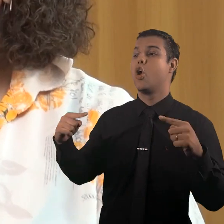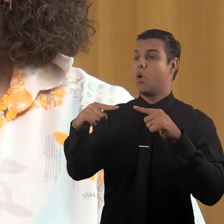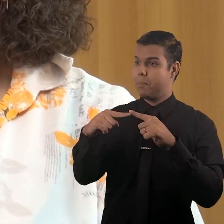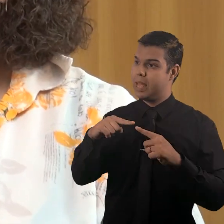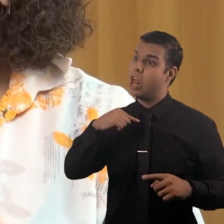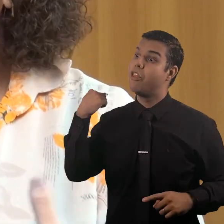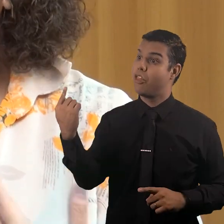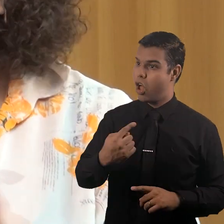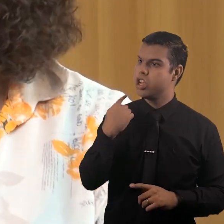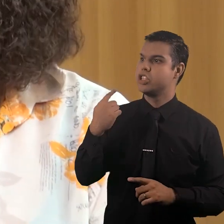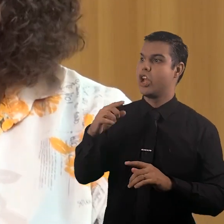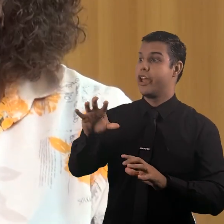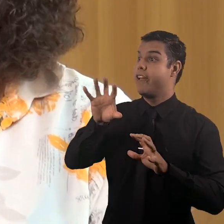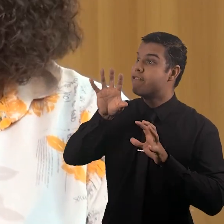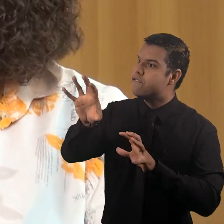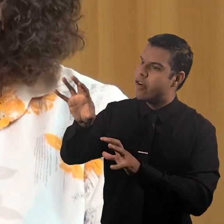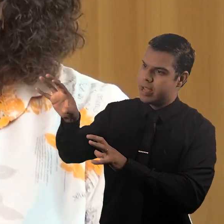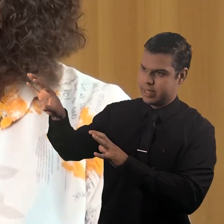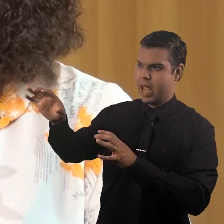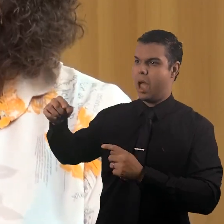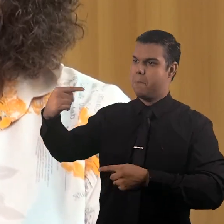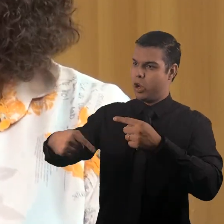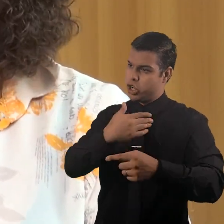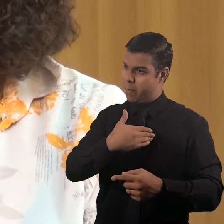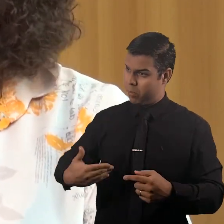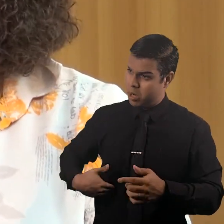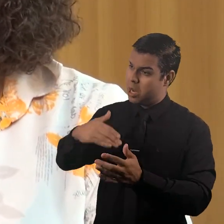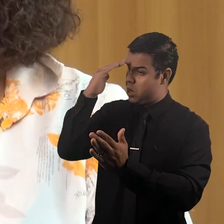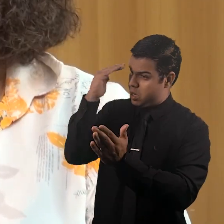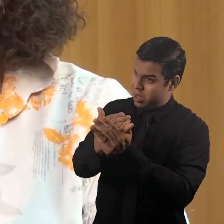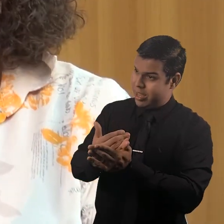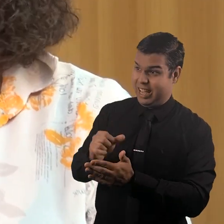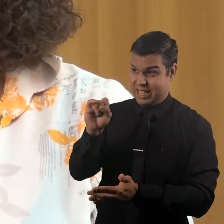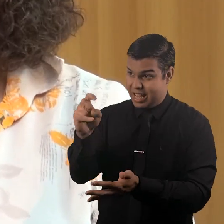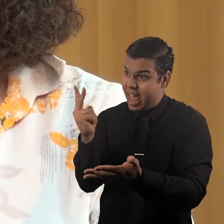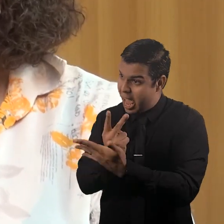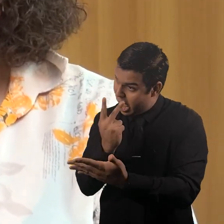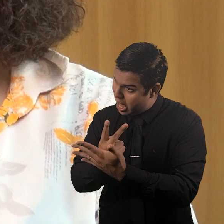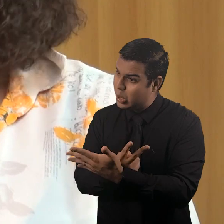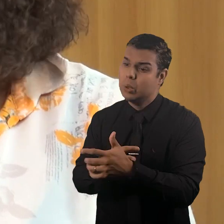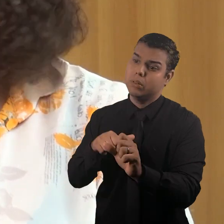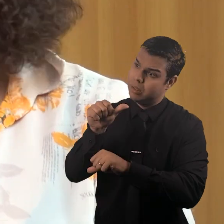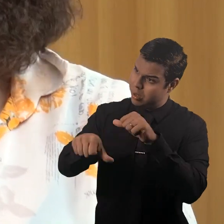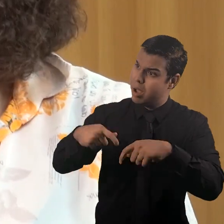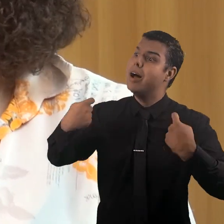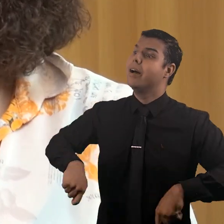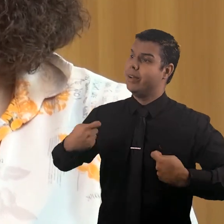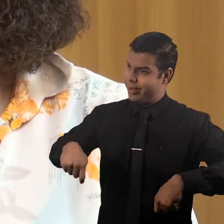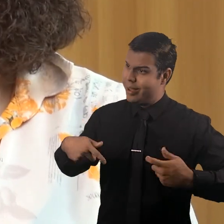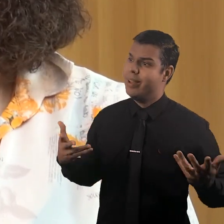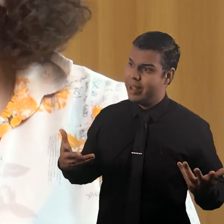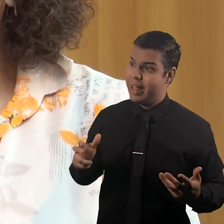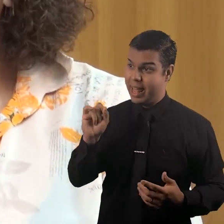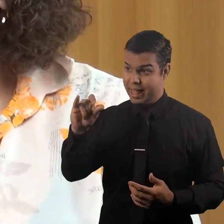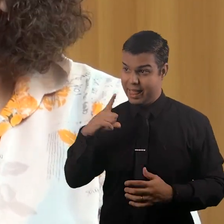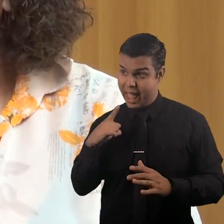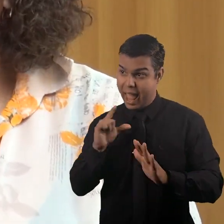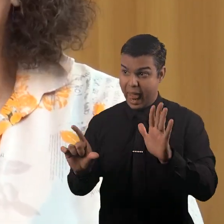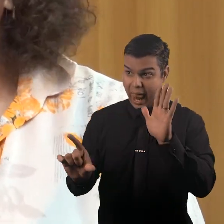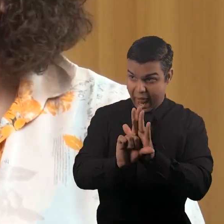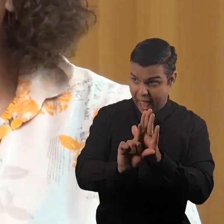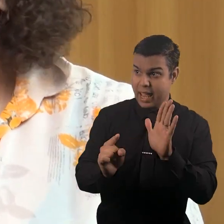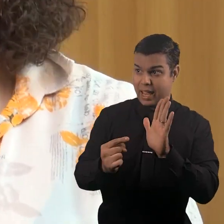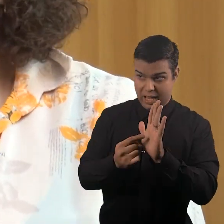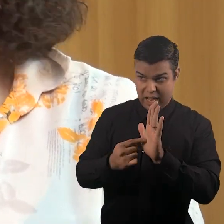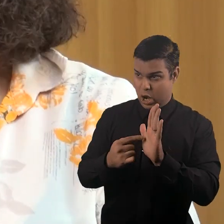faz, sabe, é influenciar que essas políticas públicas sejam cumpridas. E o que não está certo, precisa ficar certo. E se tem uma lei